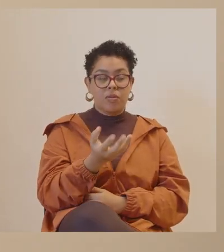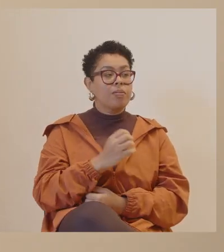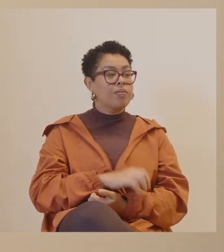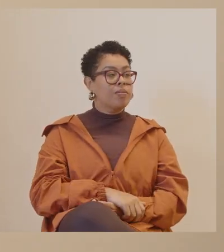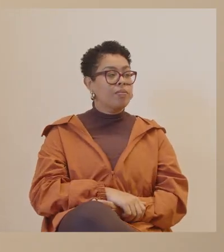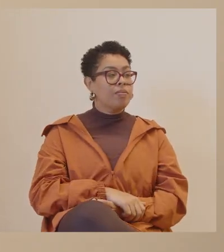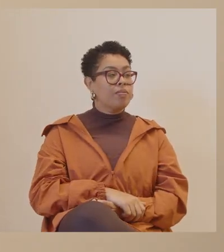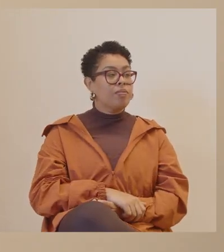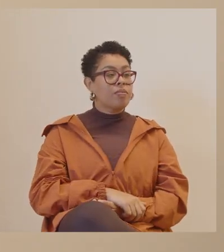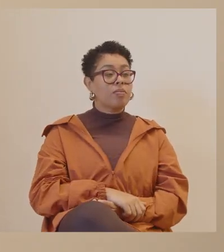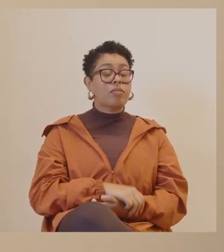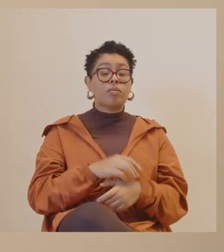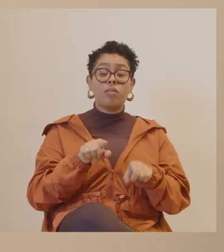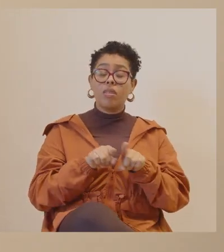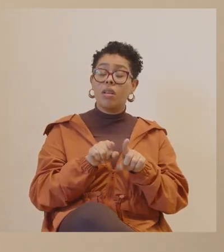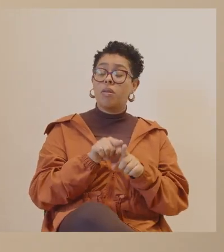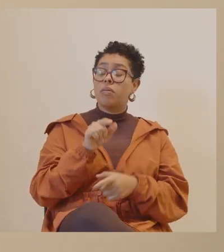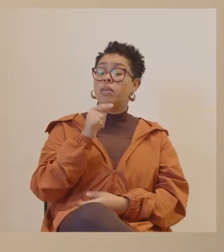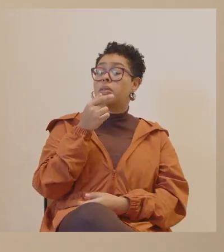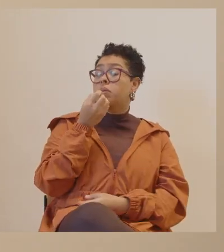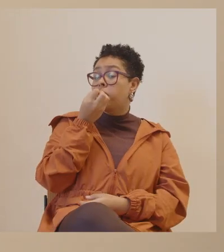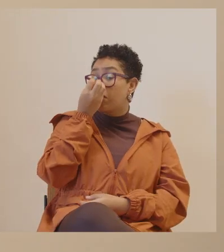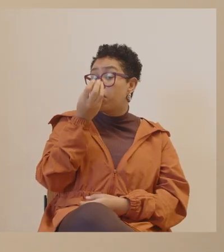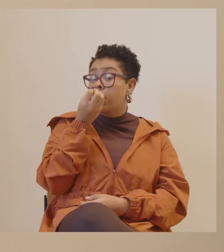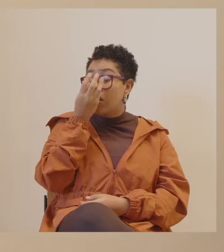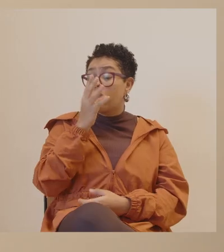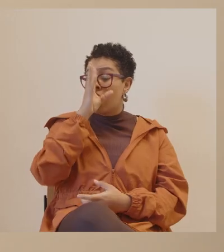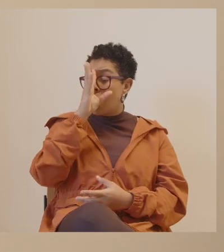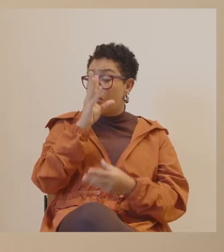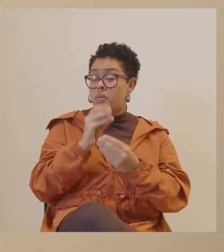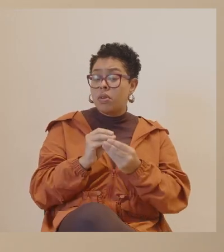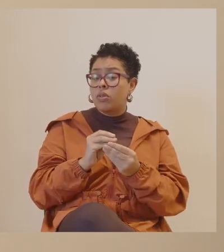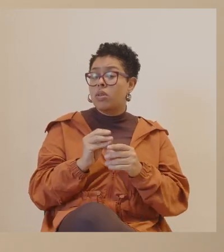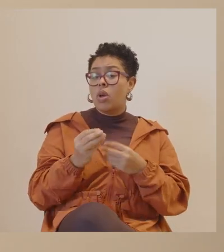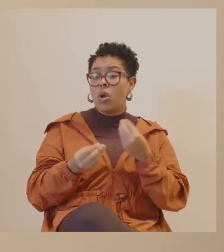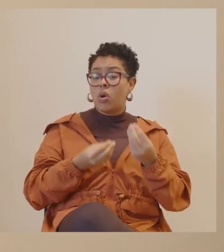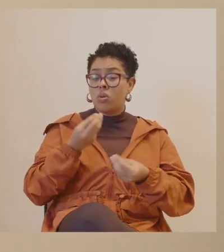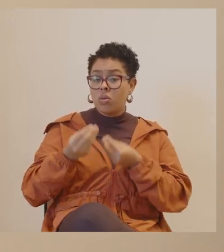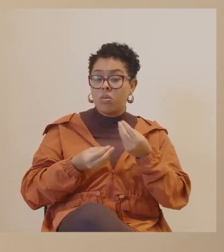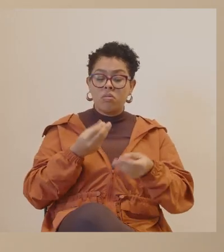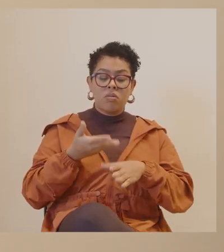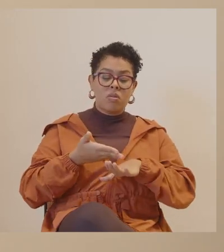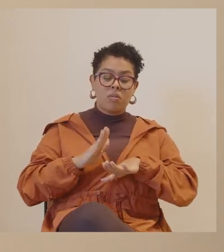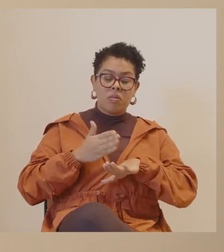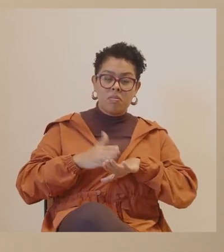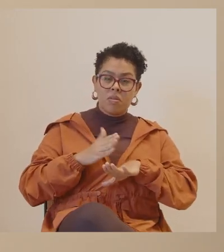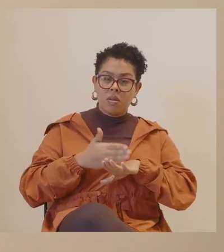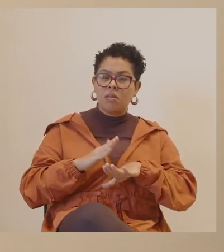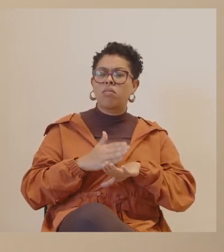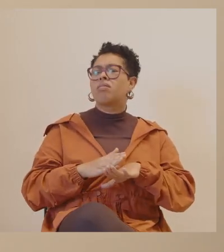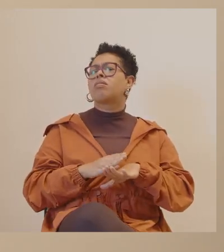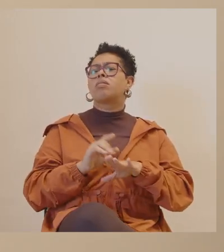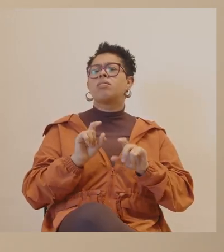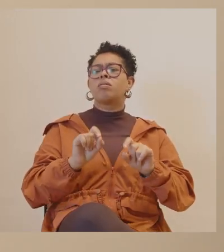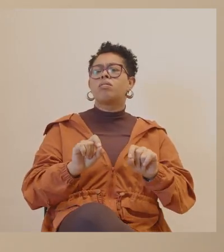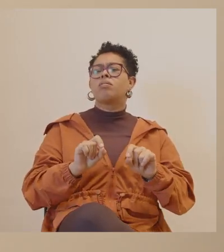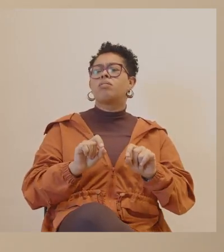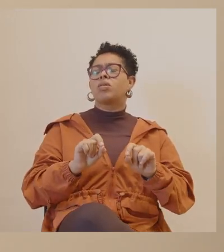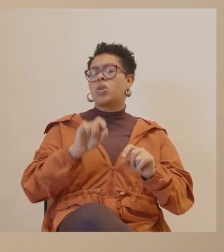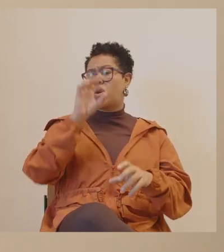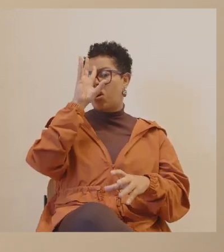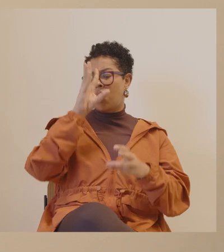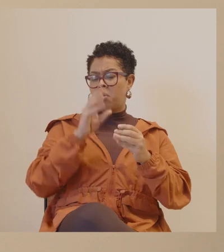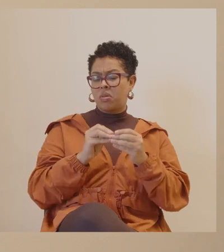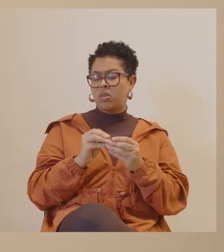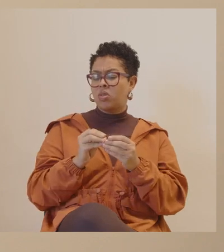E elas são gravuras entendidas como exercícios, né, digamos assim, do que se entende